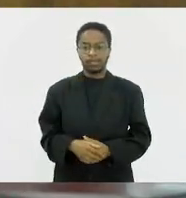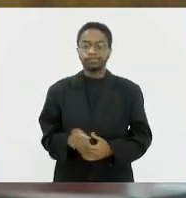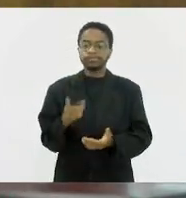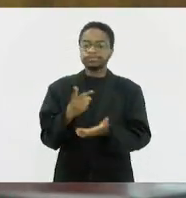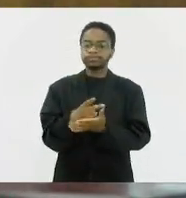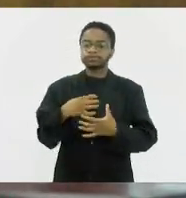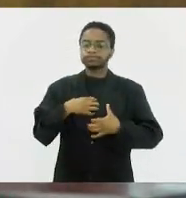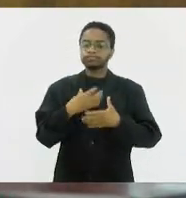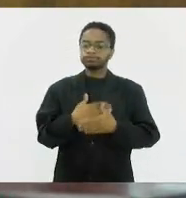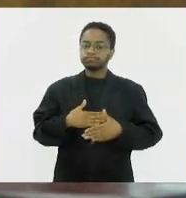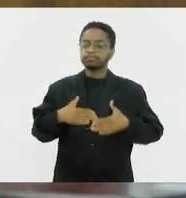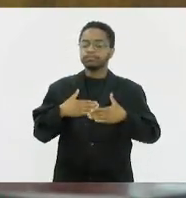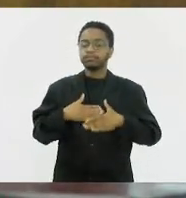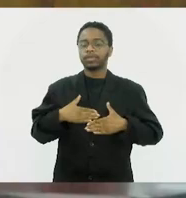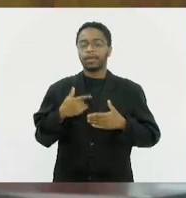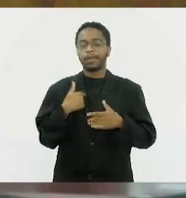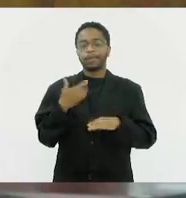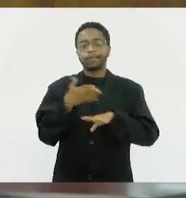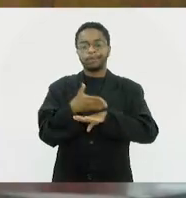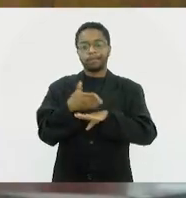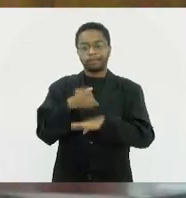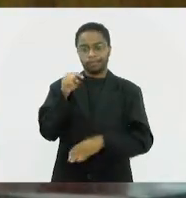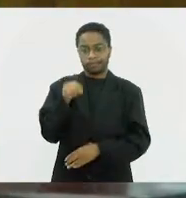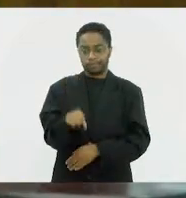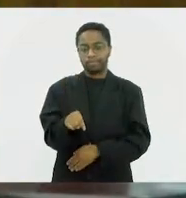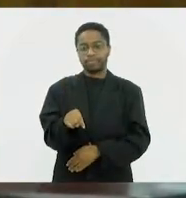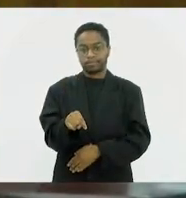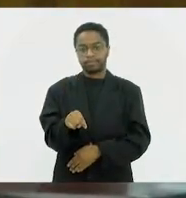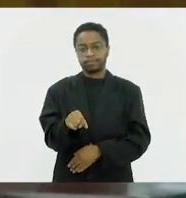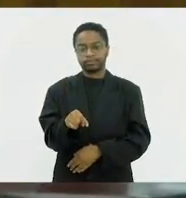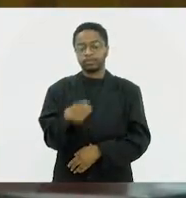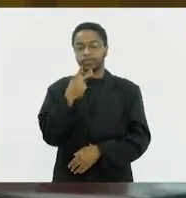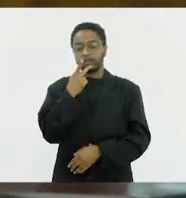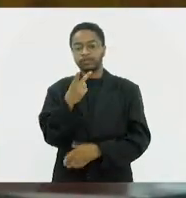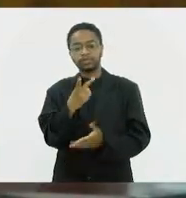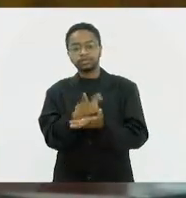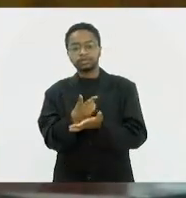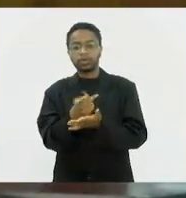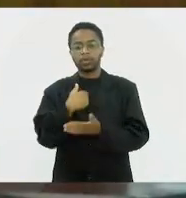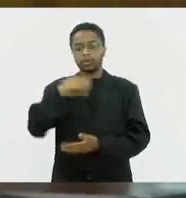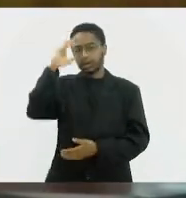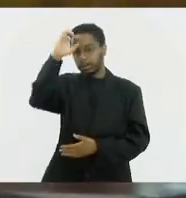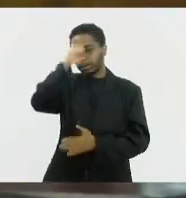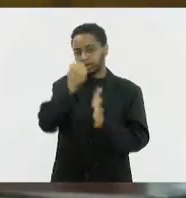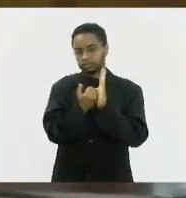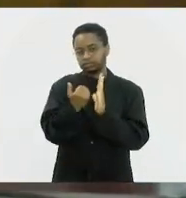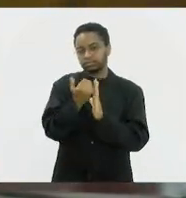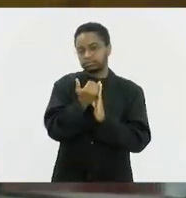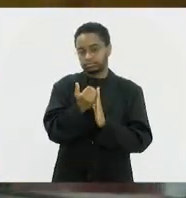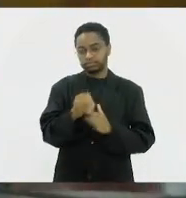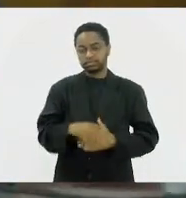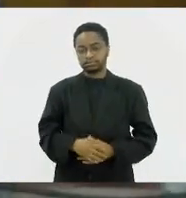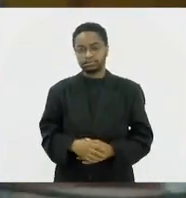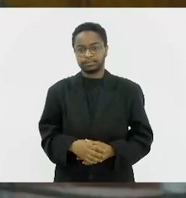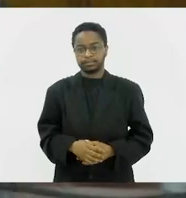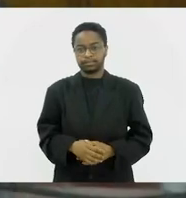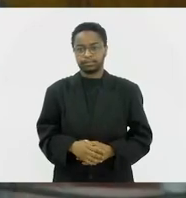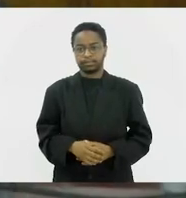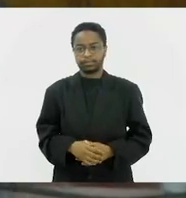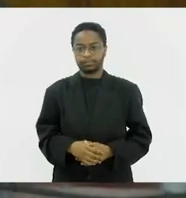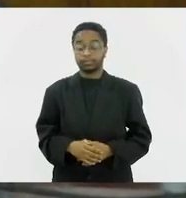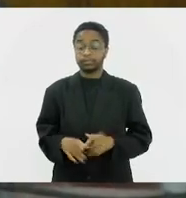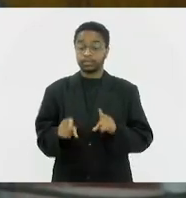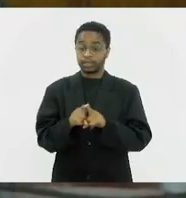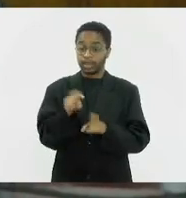poder participar desse momento, deputado. Eu sempre falo que eu sempre aprendo muito nessas audiências públicas, e que foi